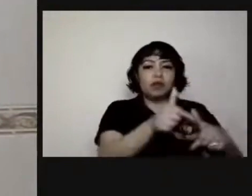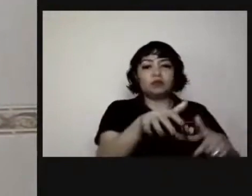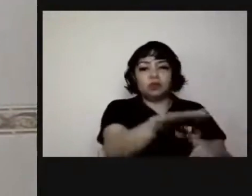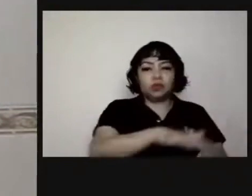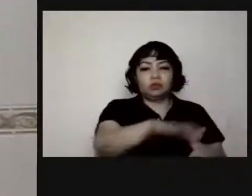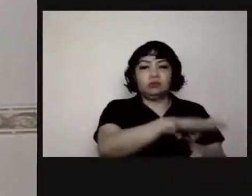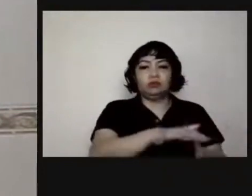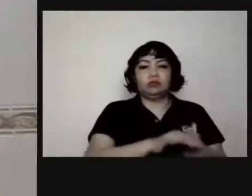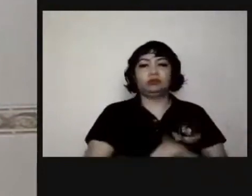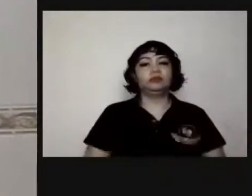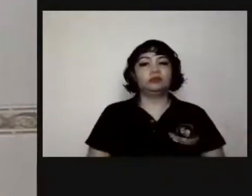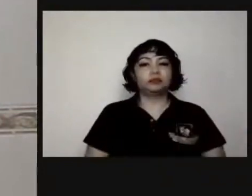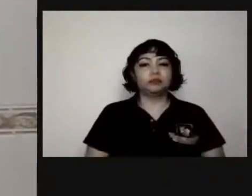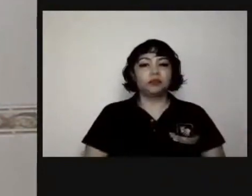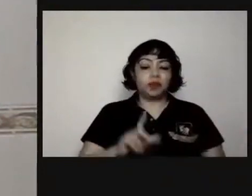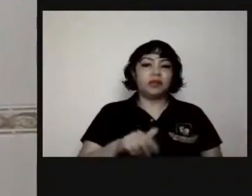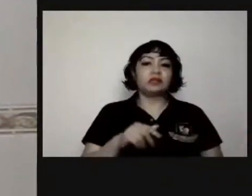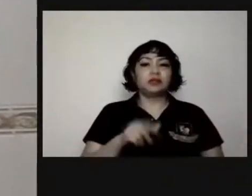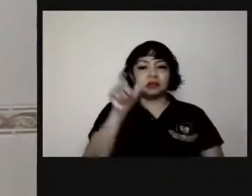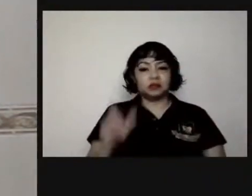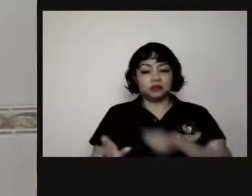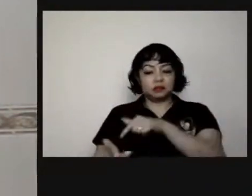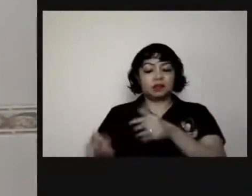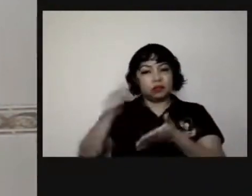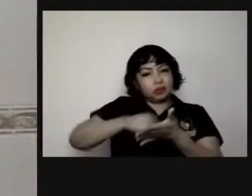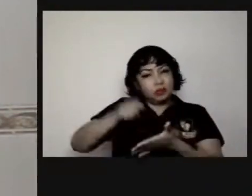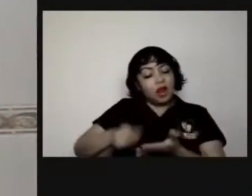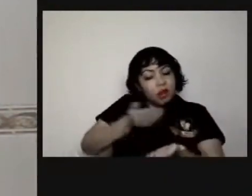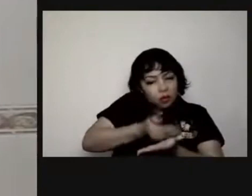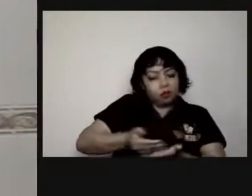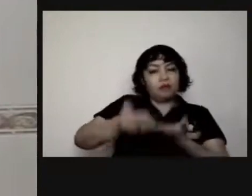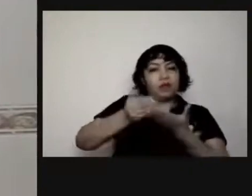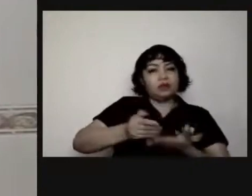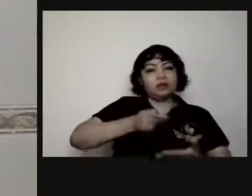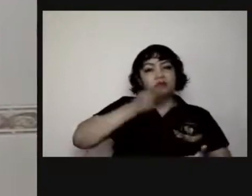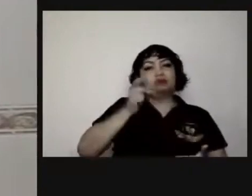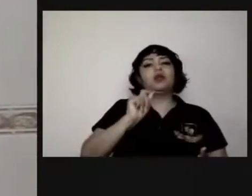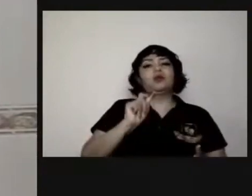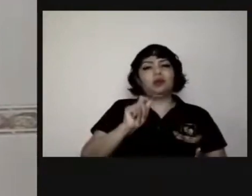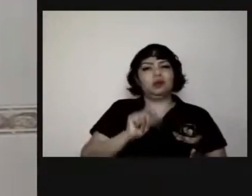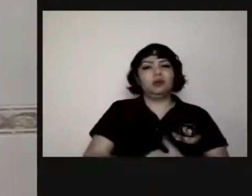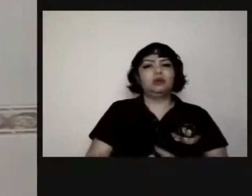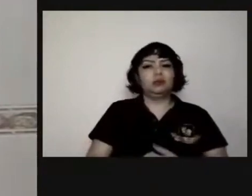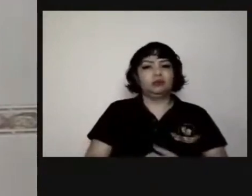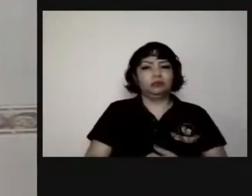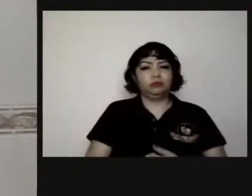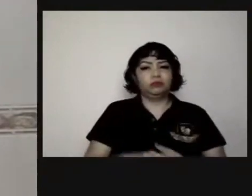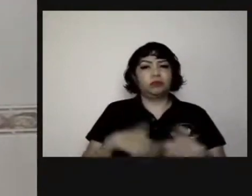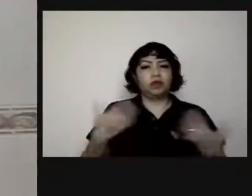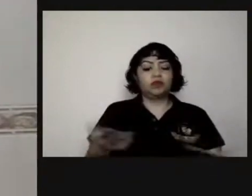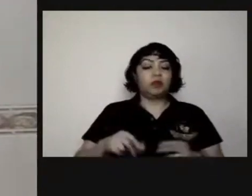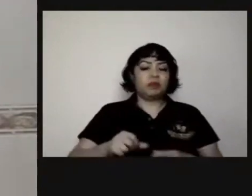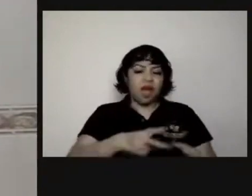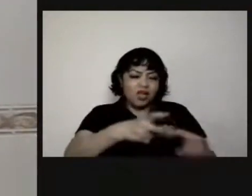aí essa pessoa, esse autor, ele começa a falar sobre essa exploração